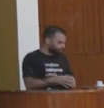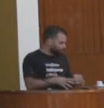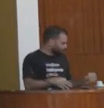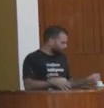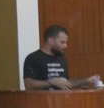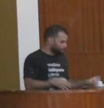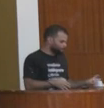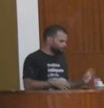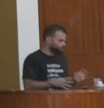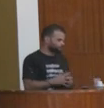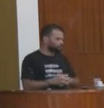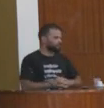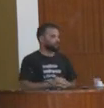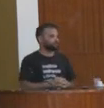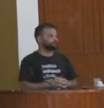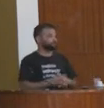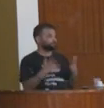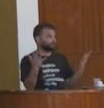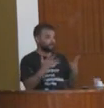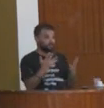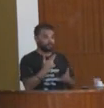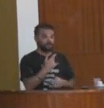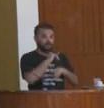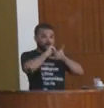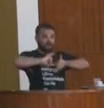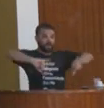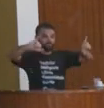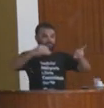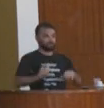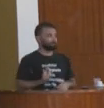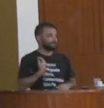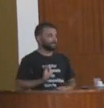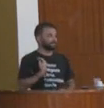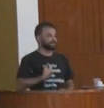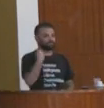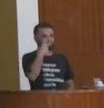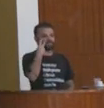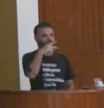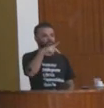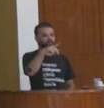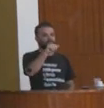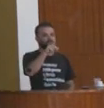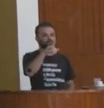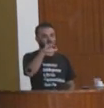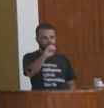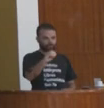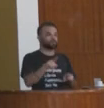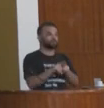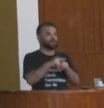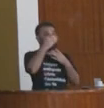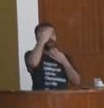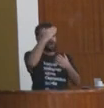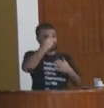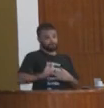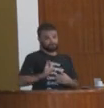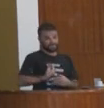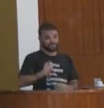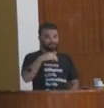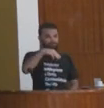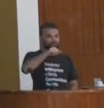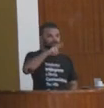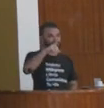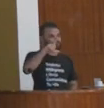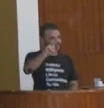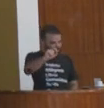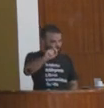Eu gostaria de registrar a presença do vereador Paulinho AP. Também gostaria de agradecer as presenças do senhor Marcelo